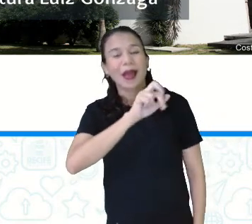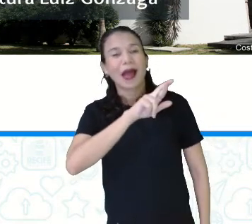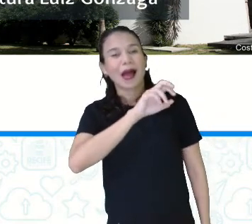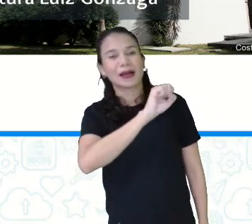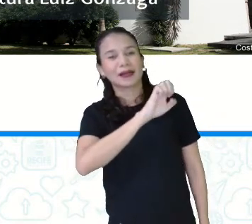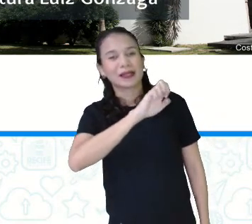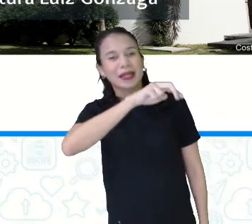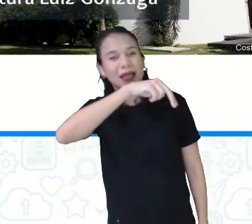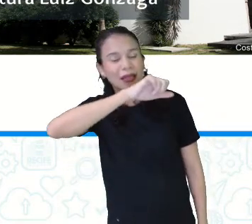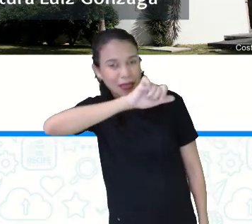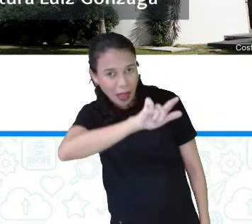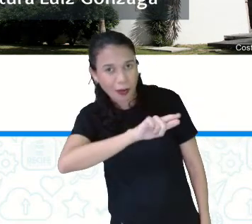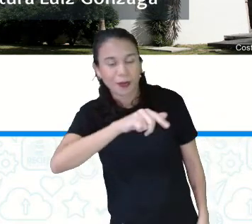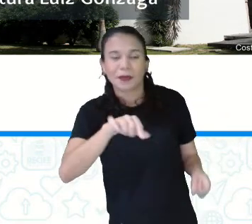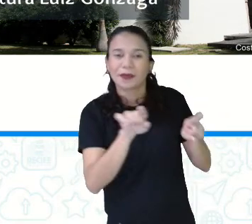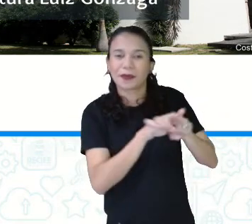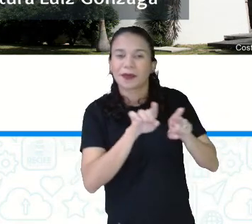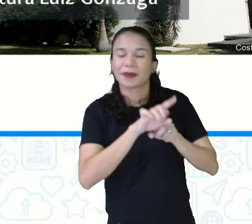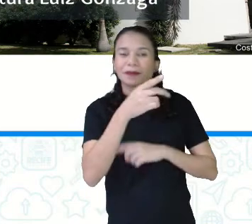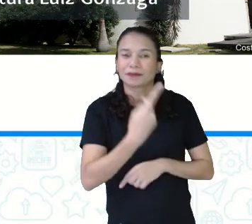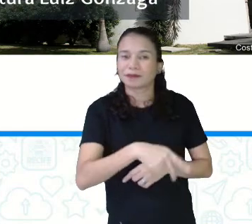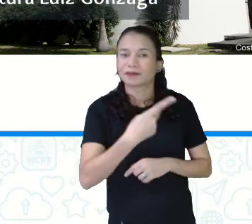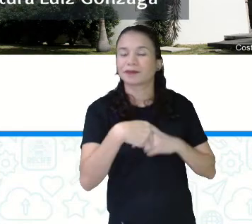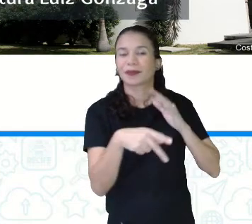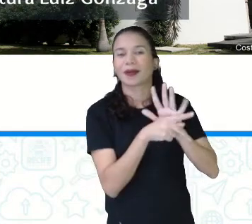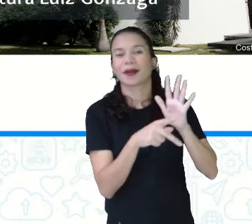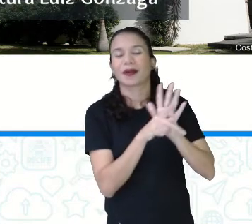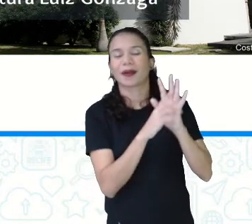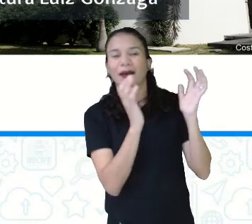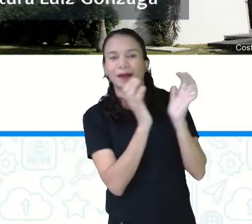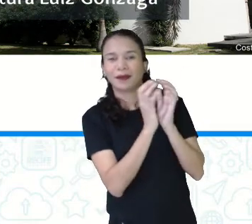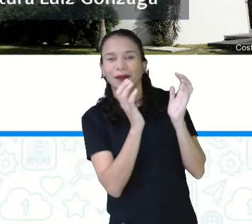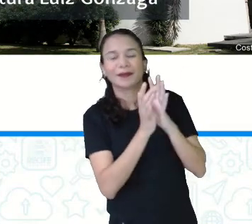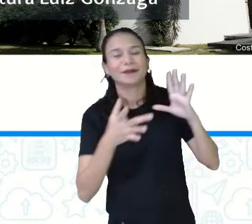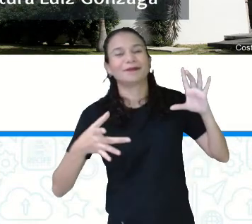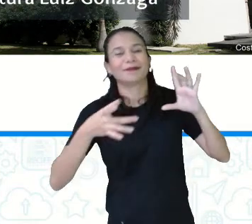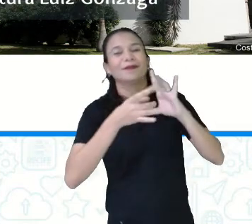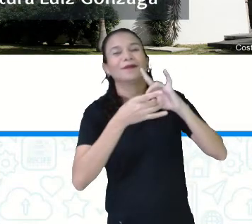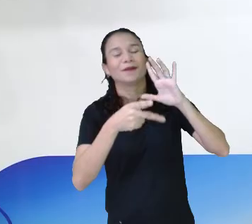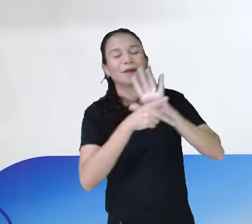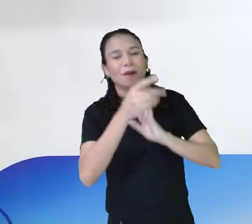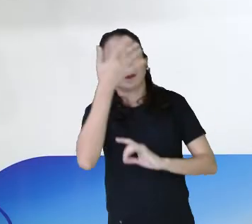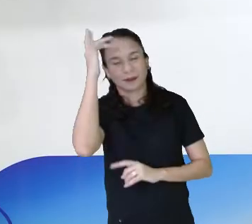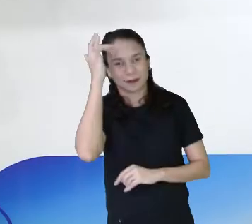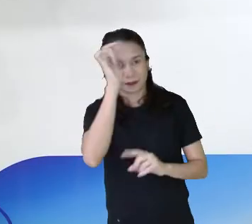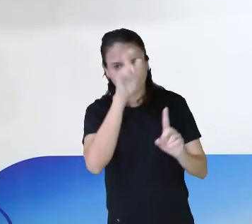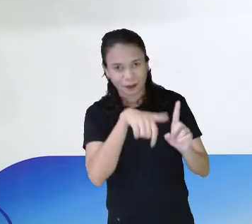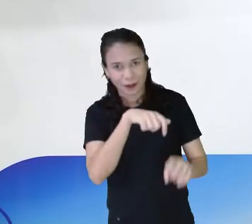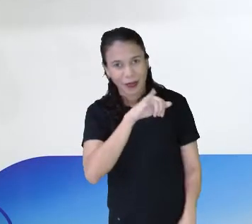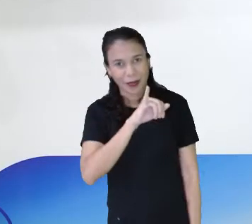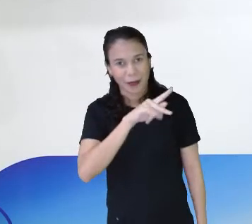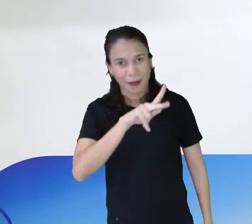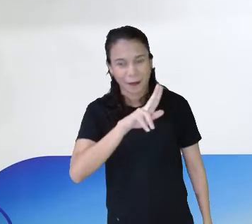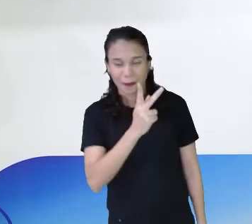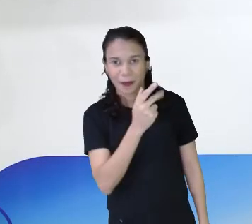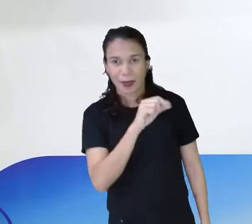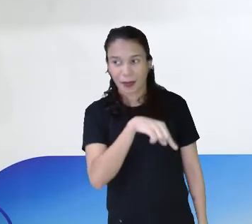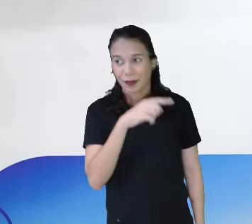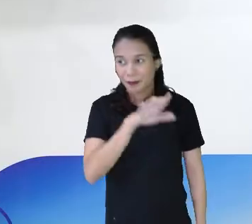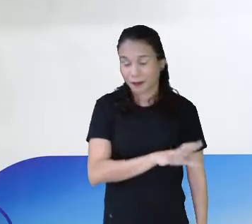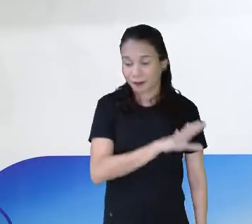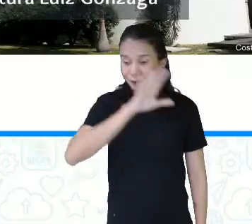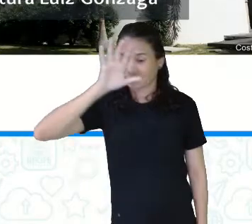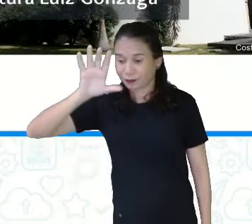do Recife, e aí faz parte desse conjunto arquitetônico que foi tombado pelo IPHAN. E a Casa